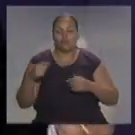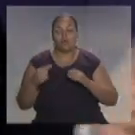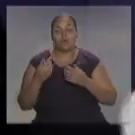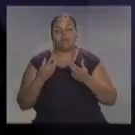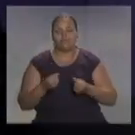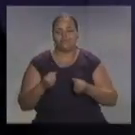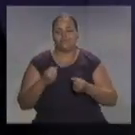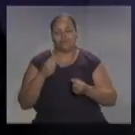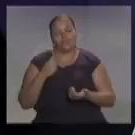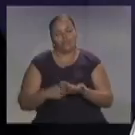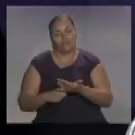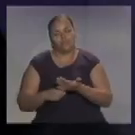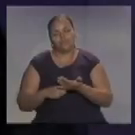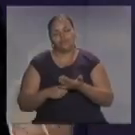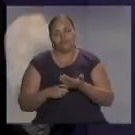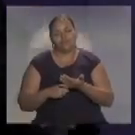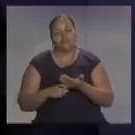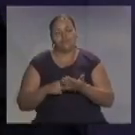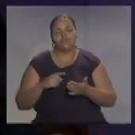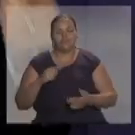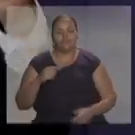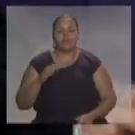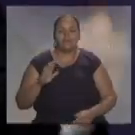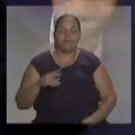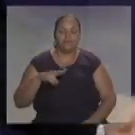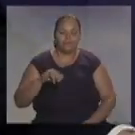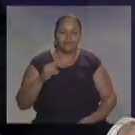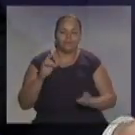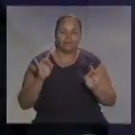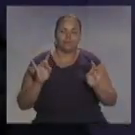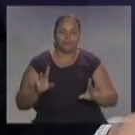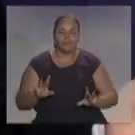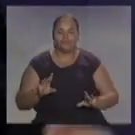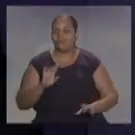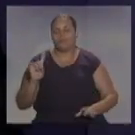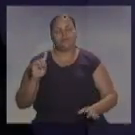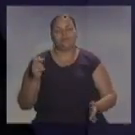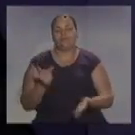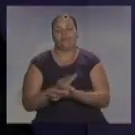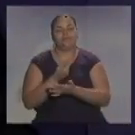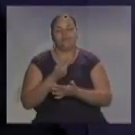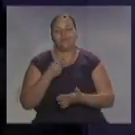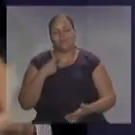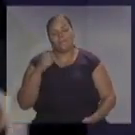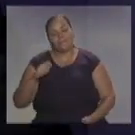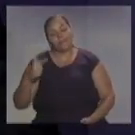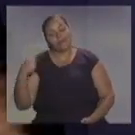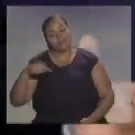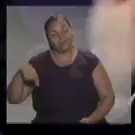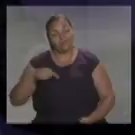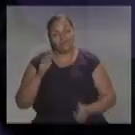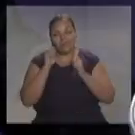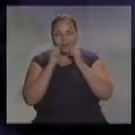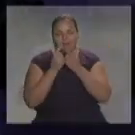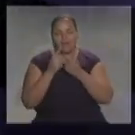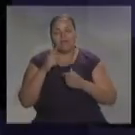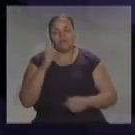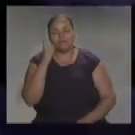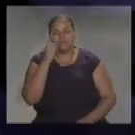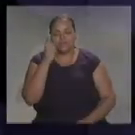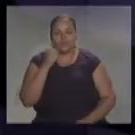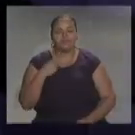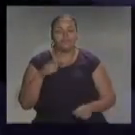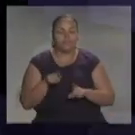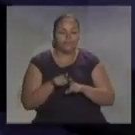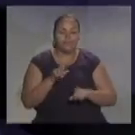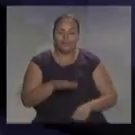nós assumimos compromissos. Nós afiançamos que, olha, vai ser cumprido. Isso não acontecendo, fica mal o parlamento, fica principalmente mal essas